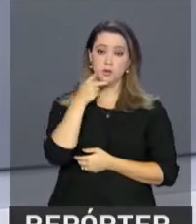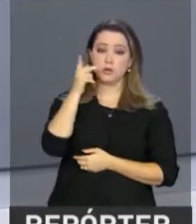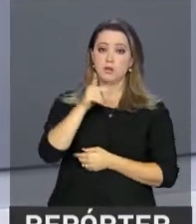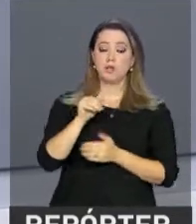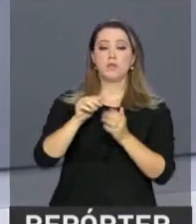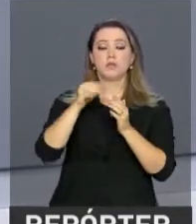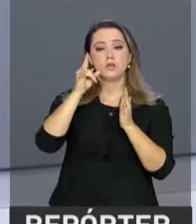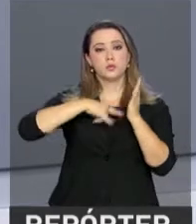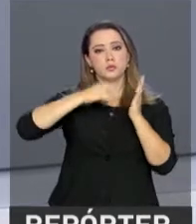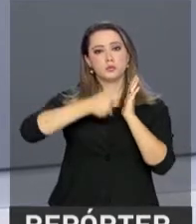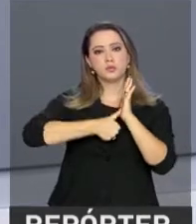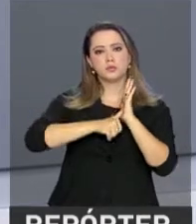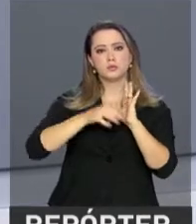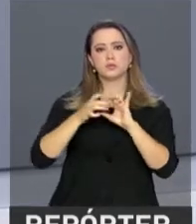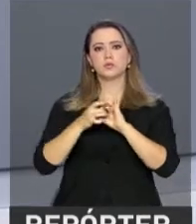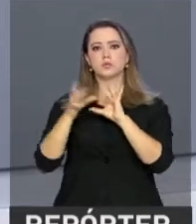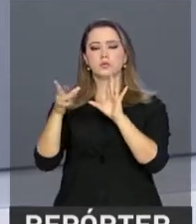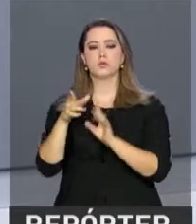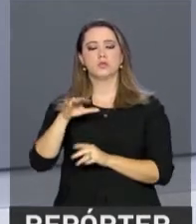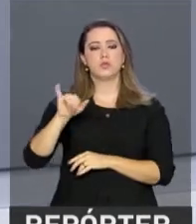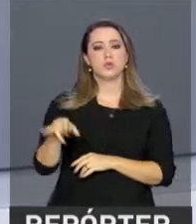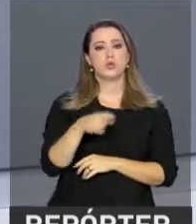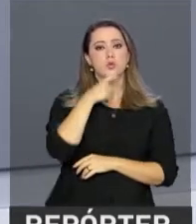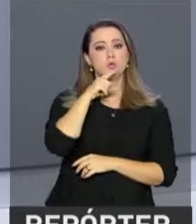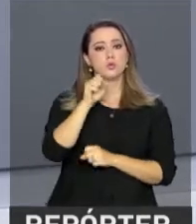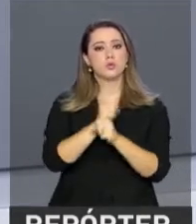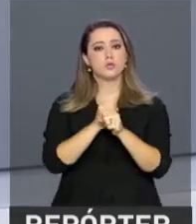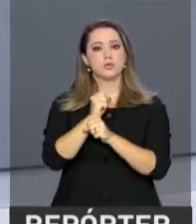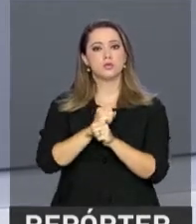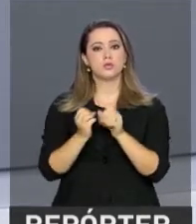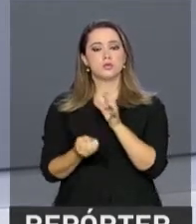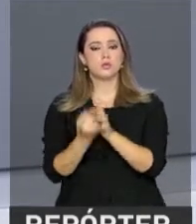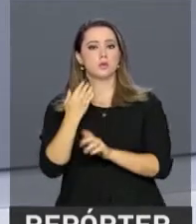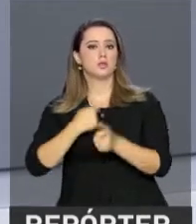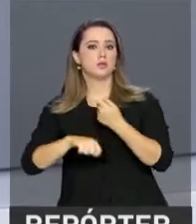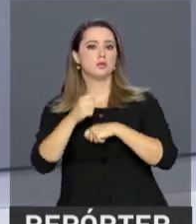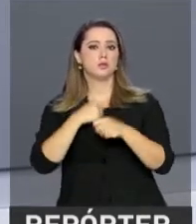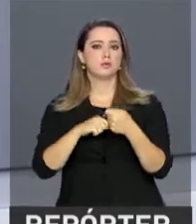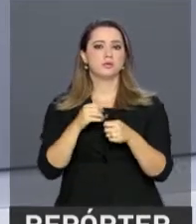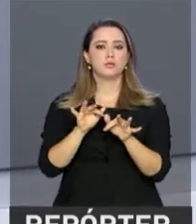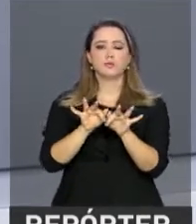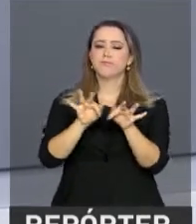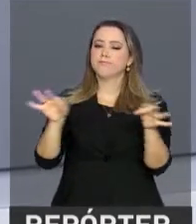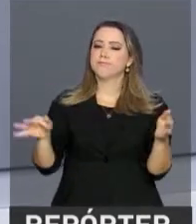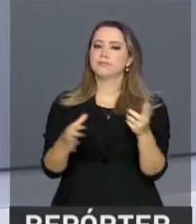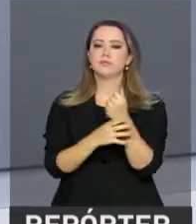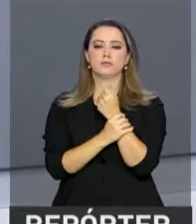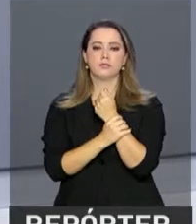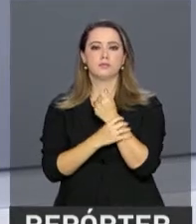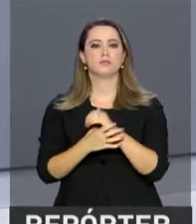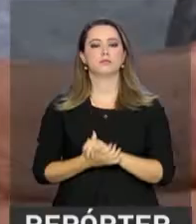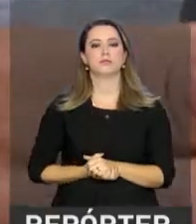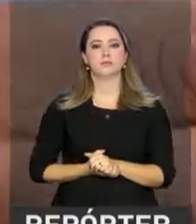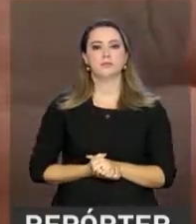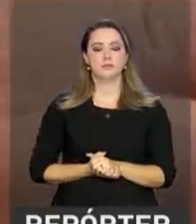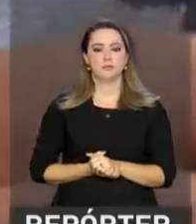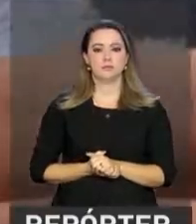digital que deve ser liberada até julho deste ano vai gerar economia praticidade e segurança